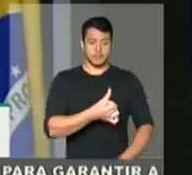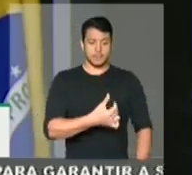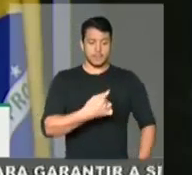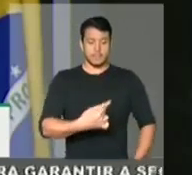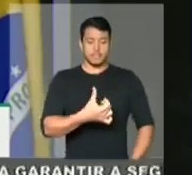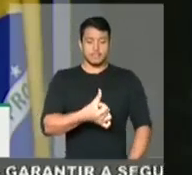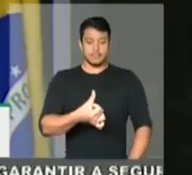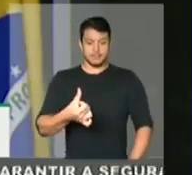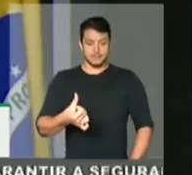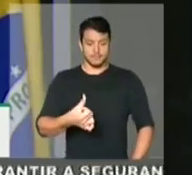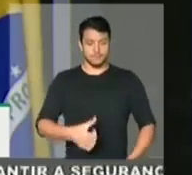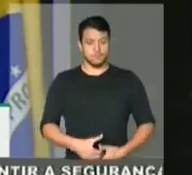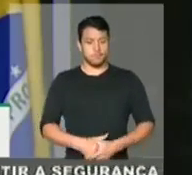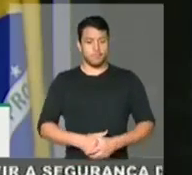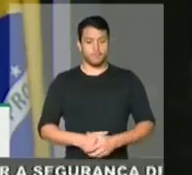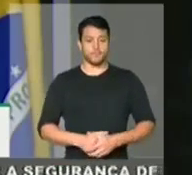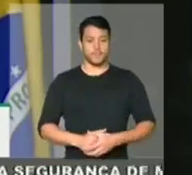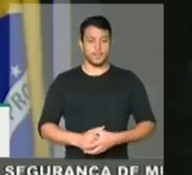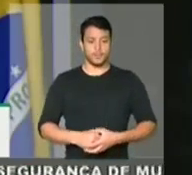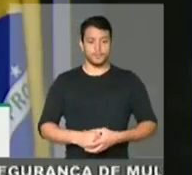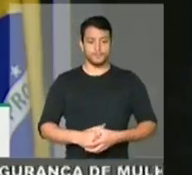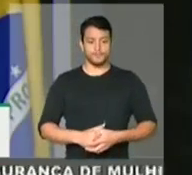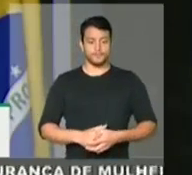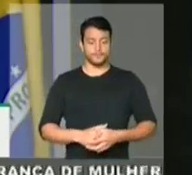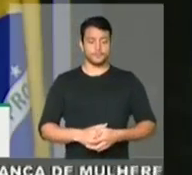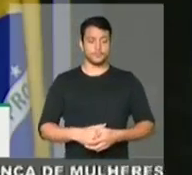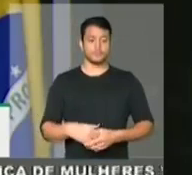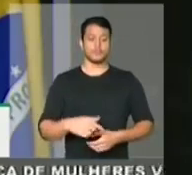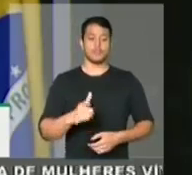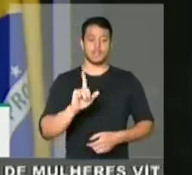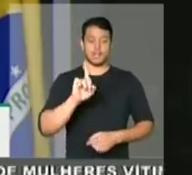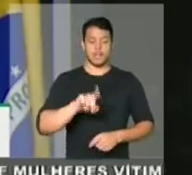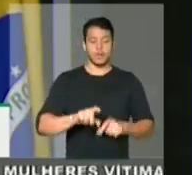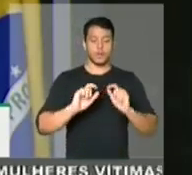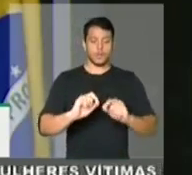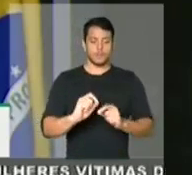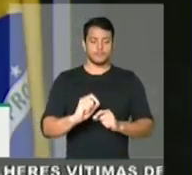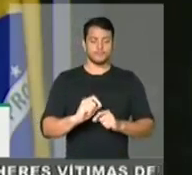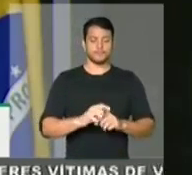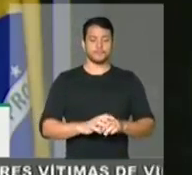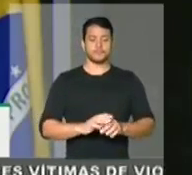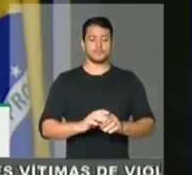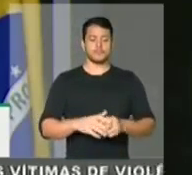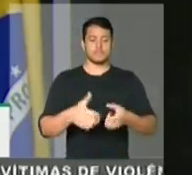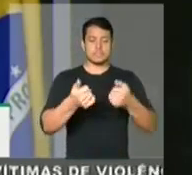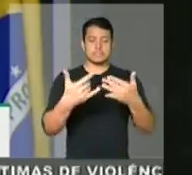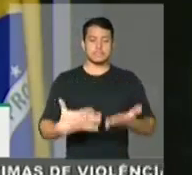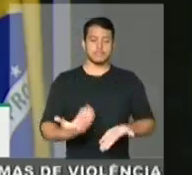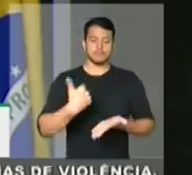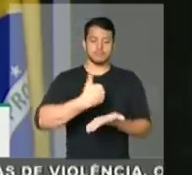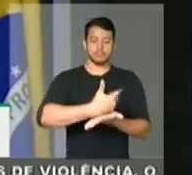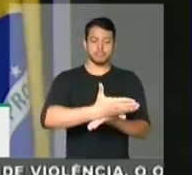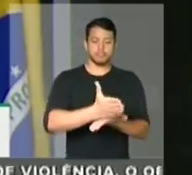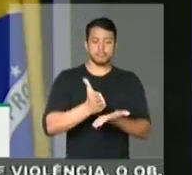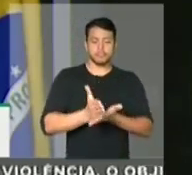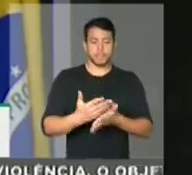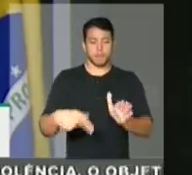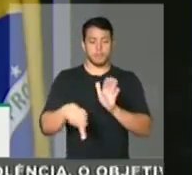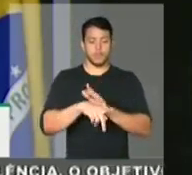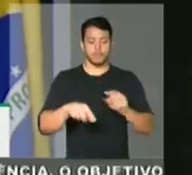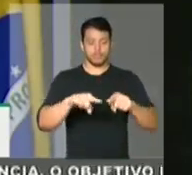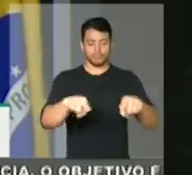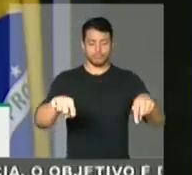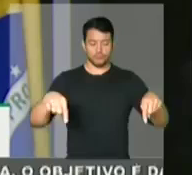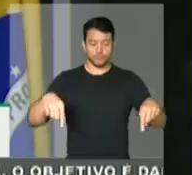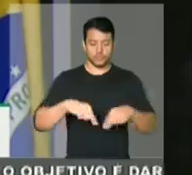de 79, a qual dispõe sobre o parcelamento do solo urbano, de forma a determinar que, ao longo das faixas de